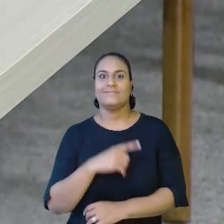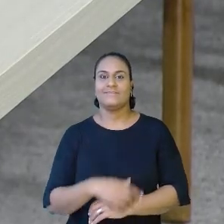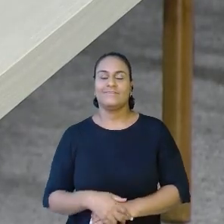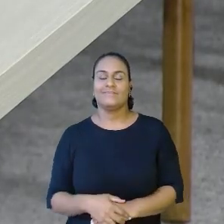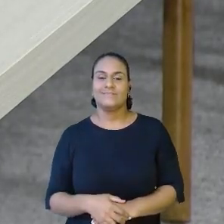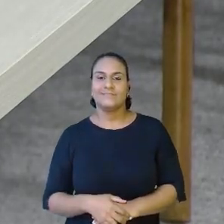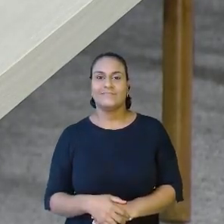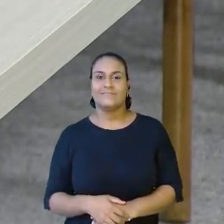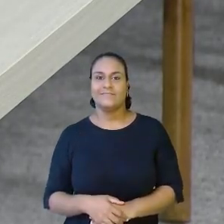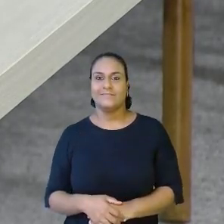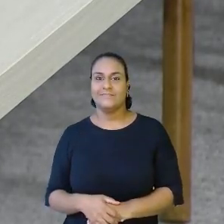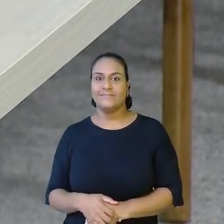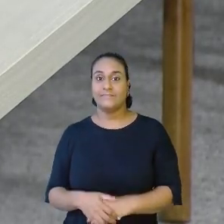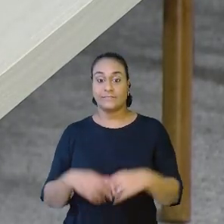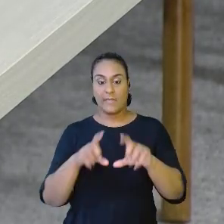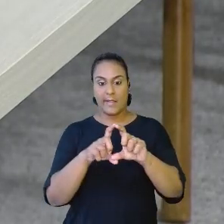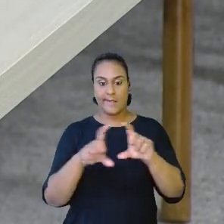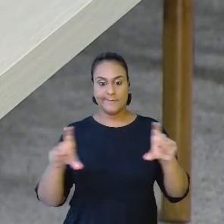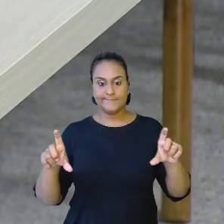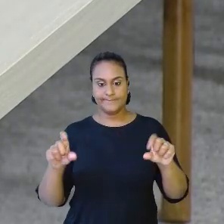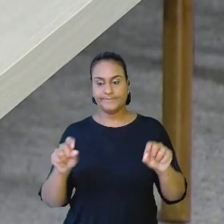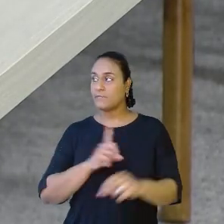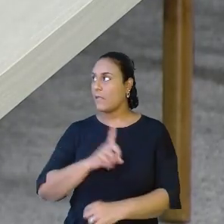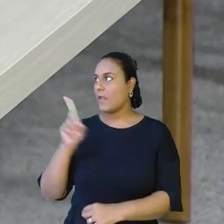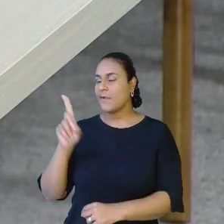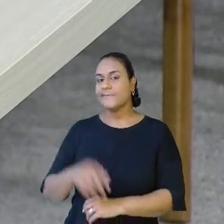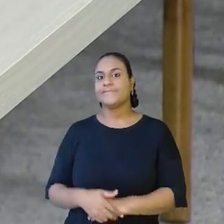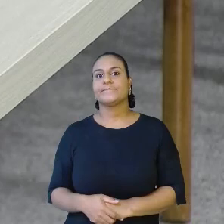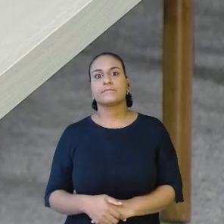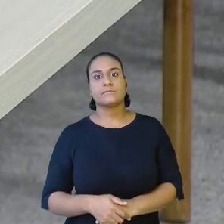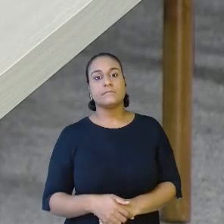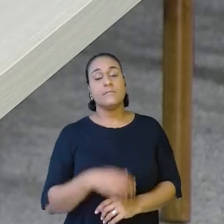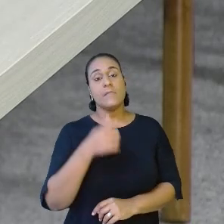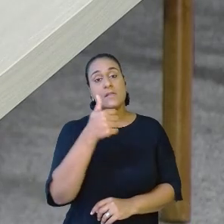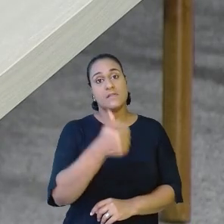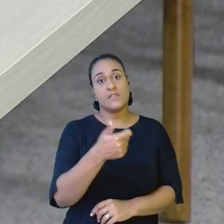inteira. A terceira plaquinha, nós temos aqui